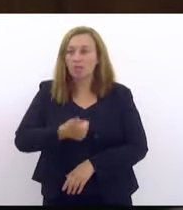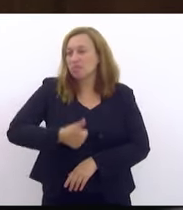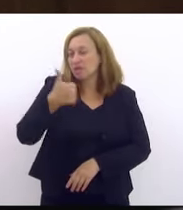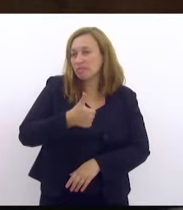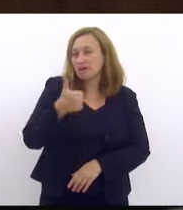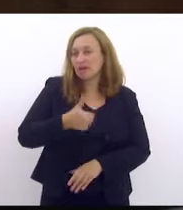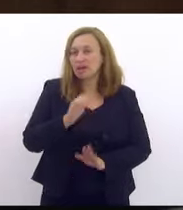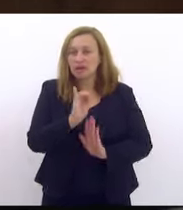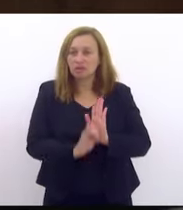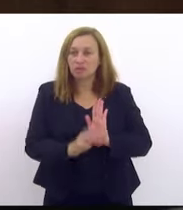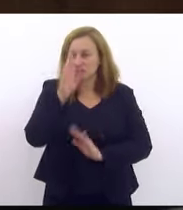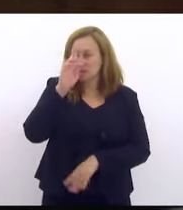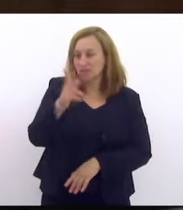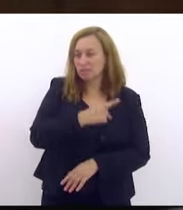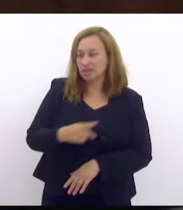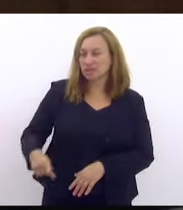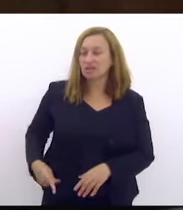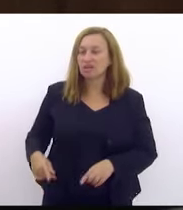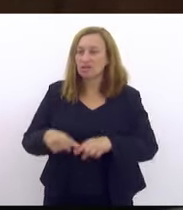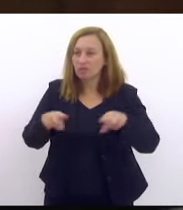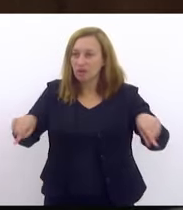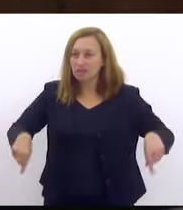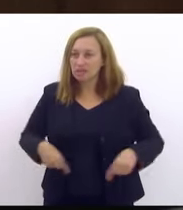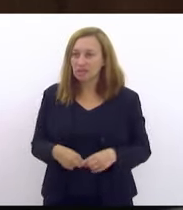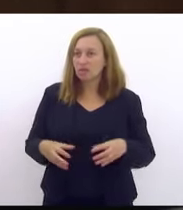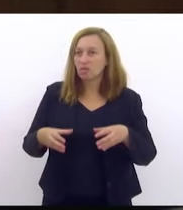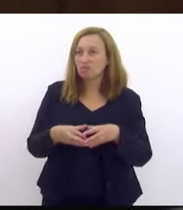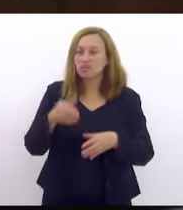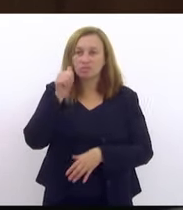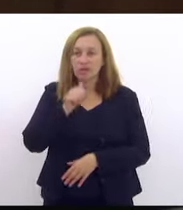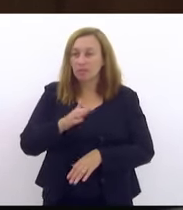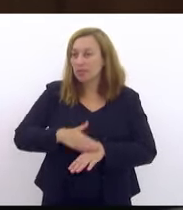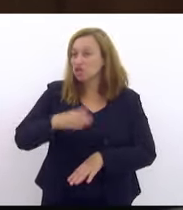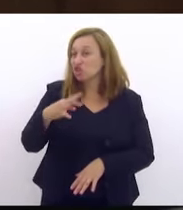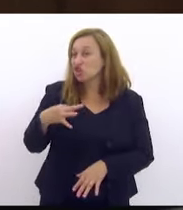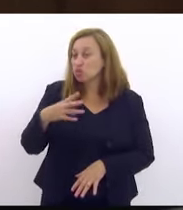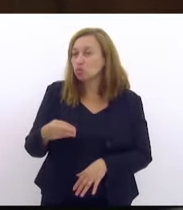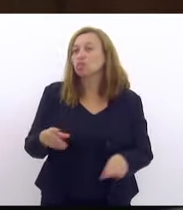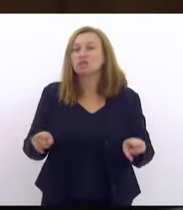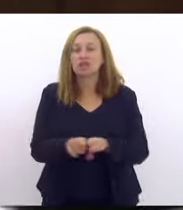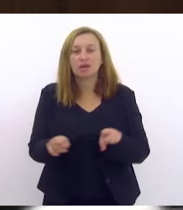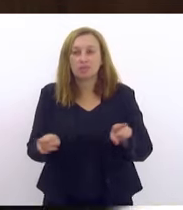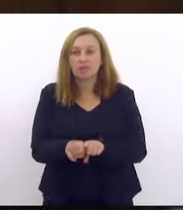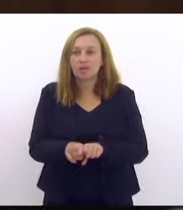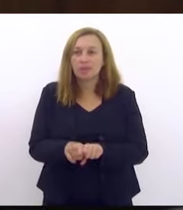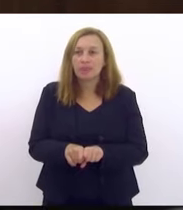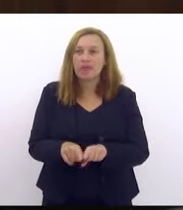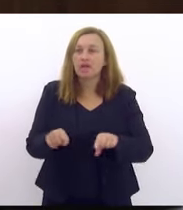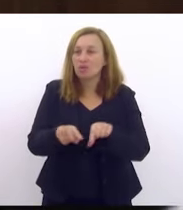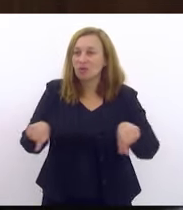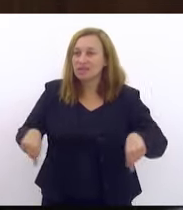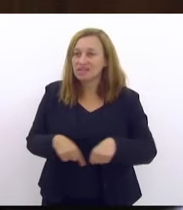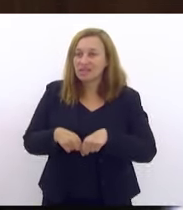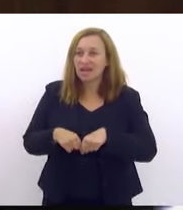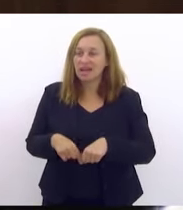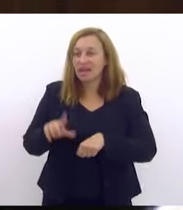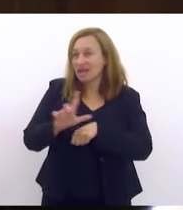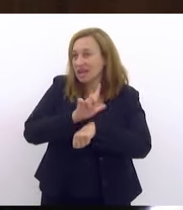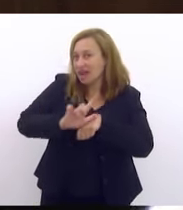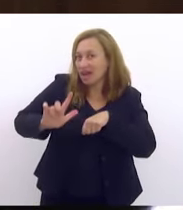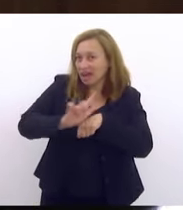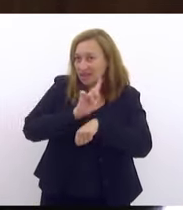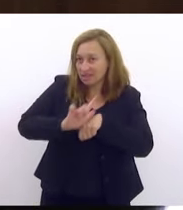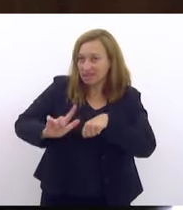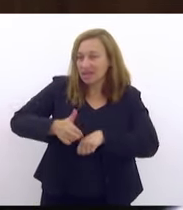senhor presidente, com a sala da Comissão da Mulher, e mais que isso, também com a sala Lilás, que é